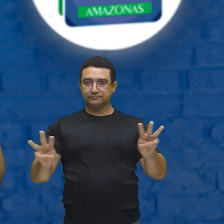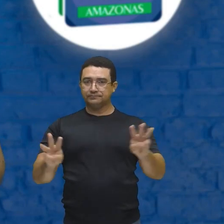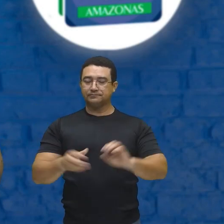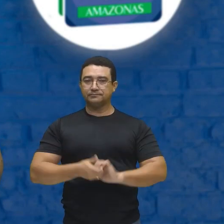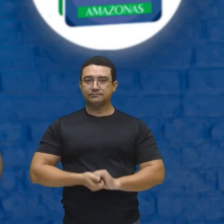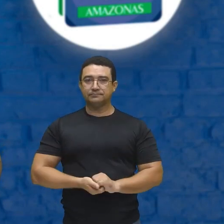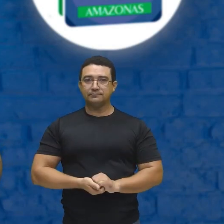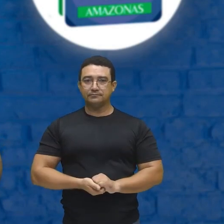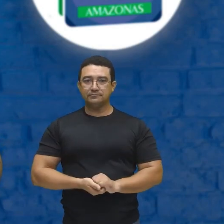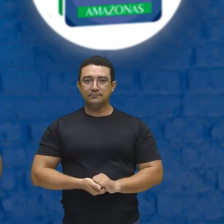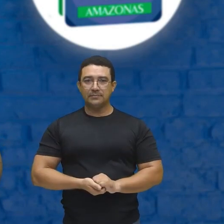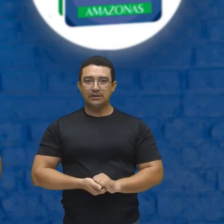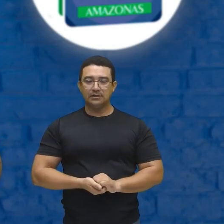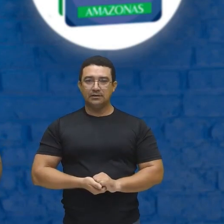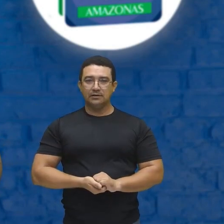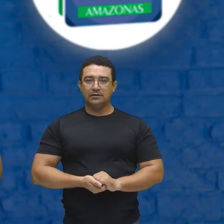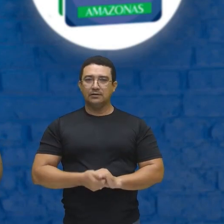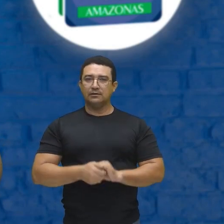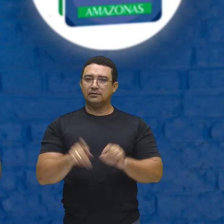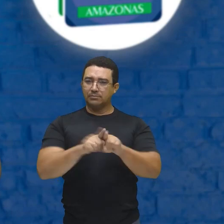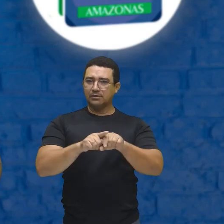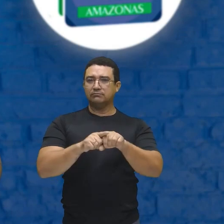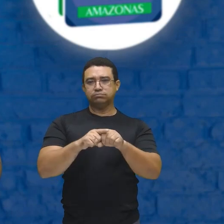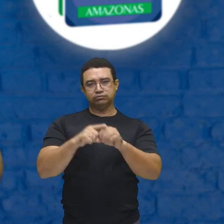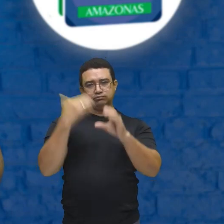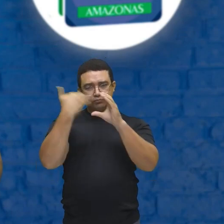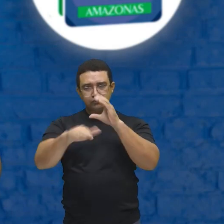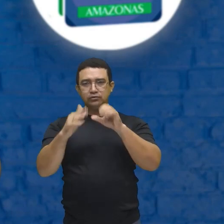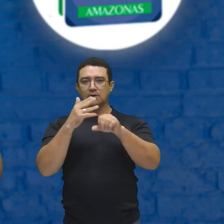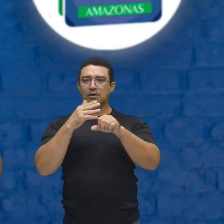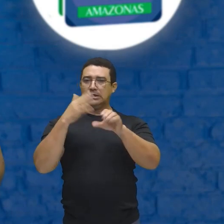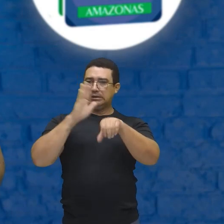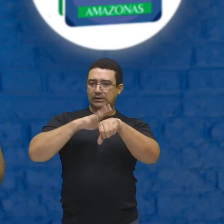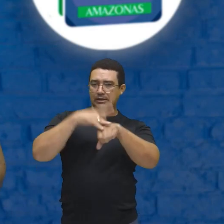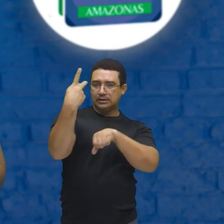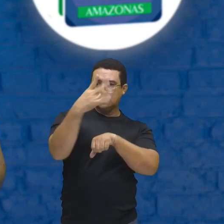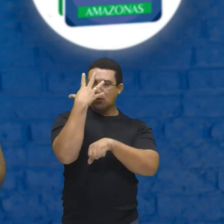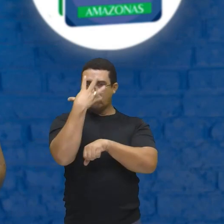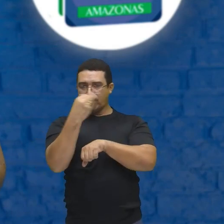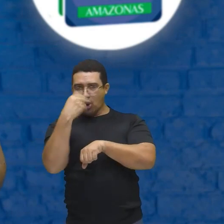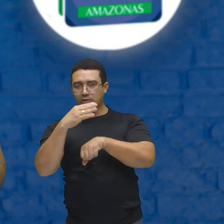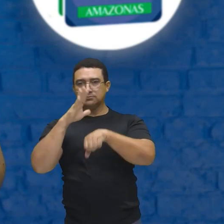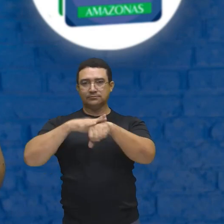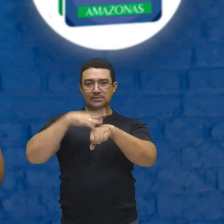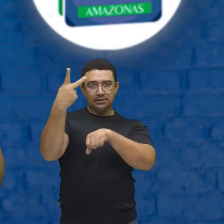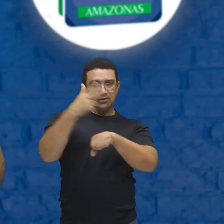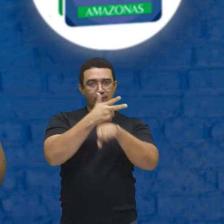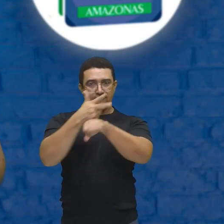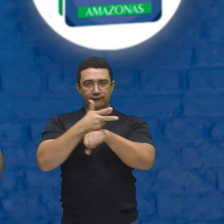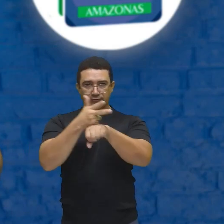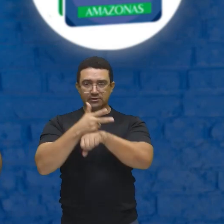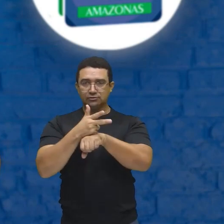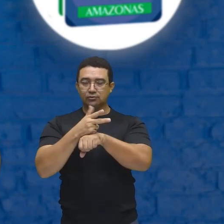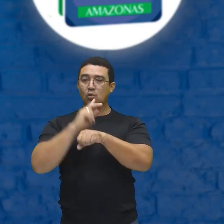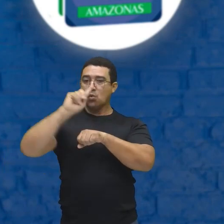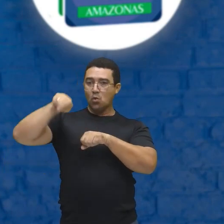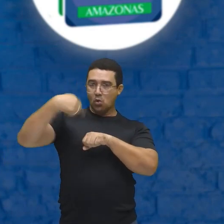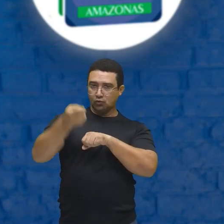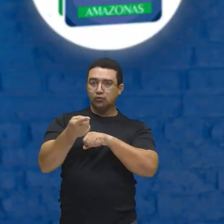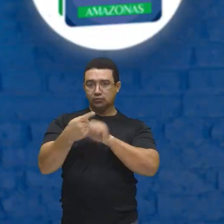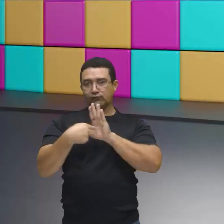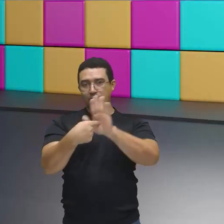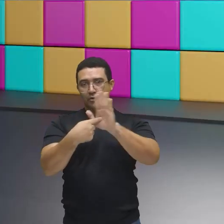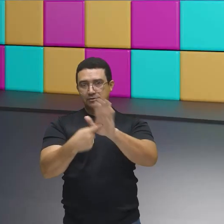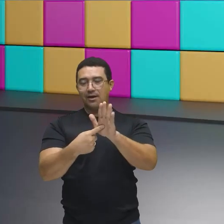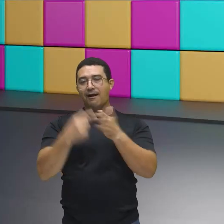psicossocial@seduc.net, e manda o seu registro, o seu vídeo, a sua foto, que nos próximos programas nós vamos trazer aqui para vocês. Nós agradecemos a professora